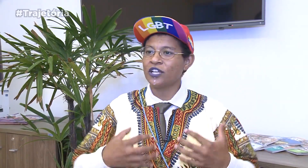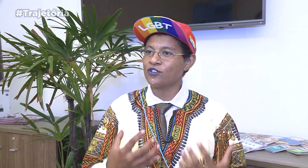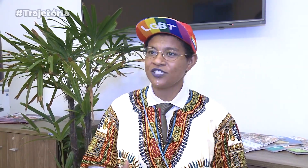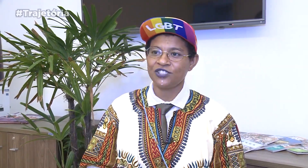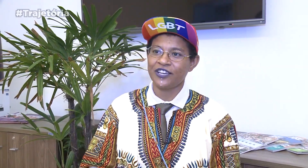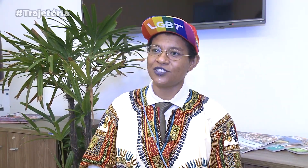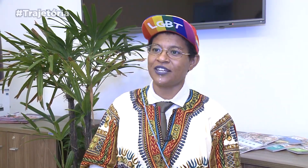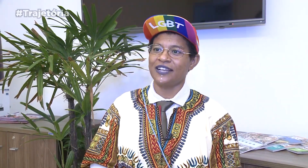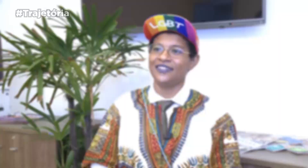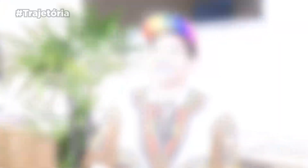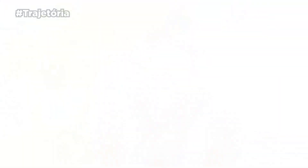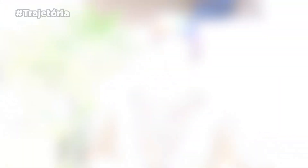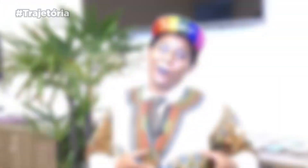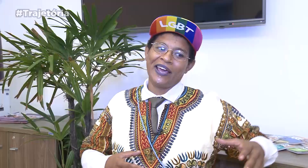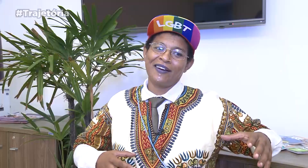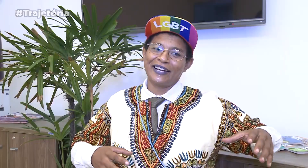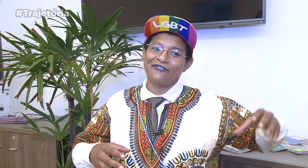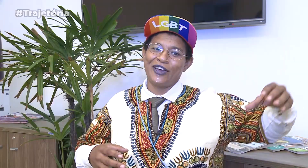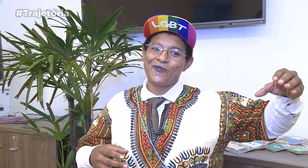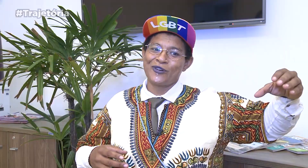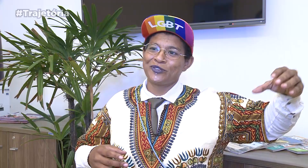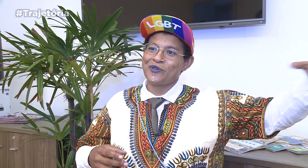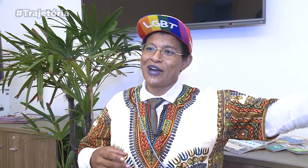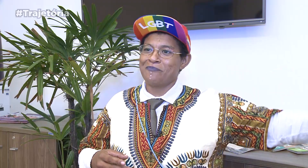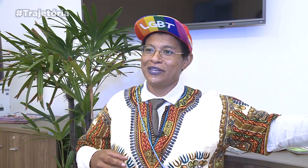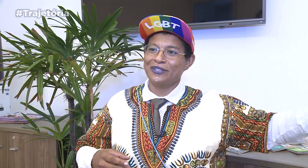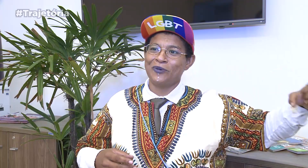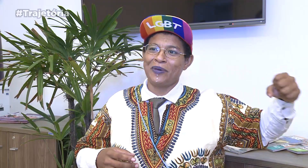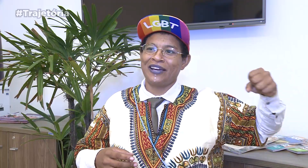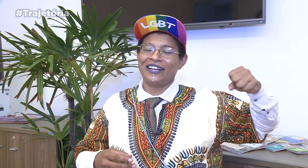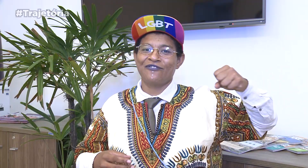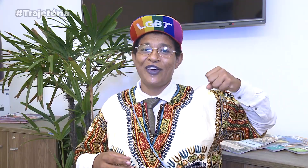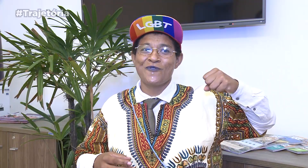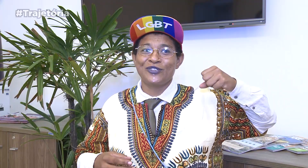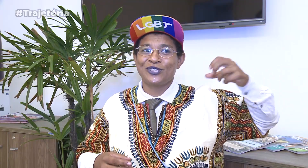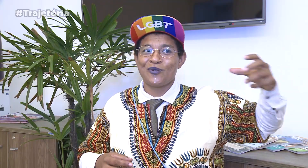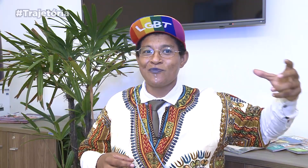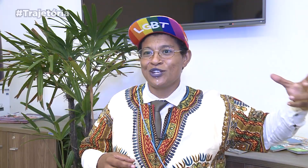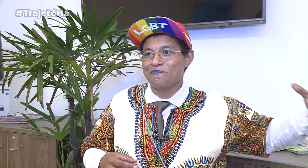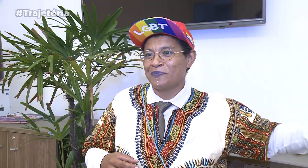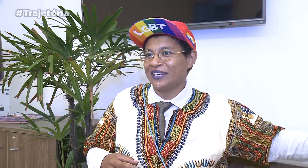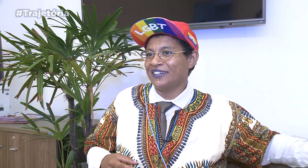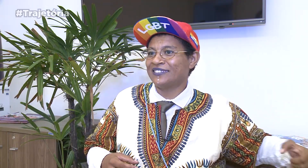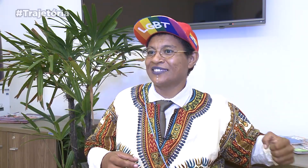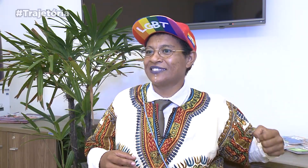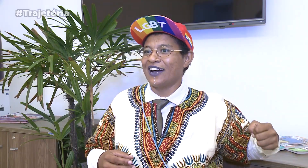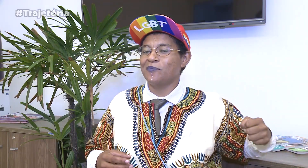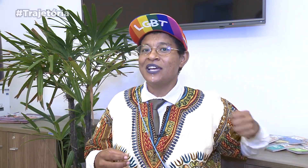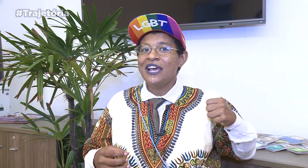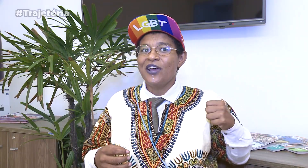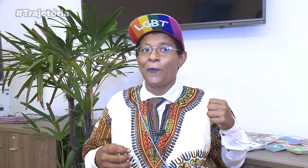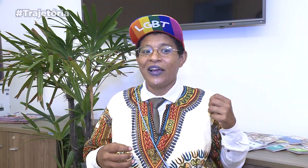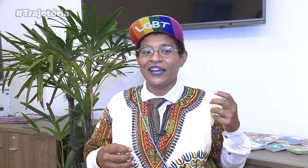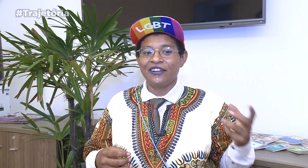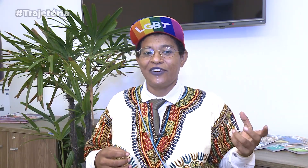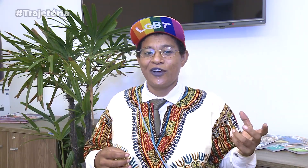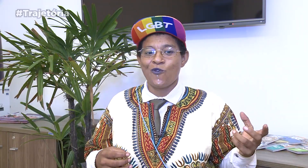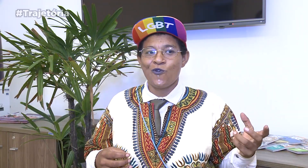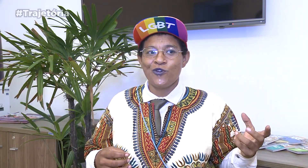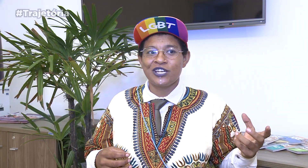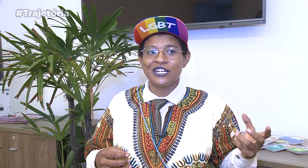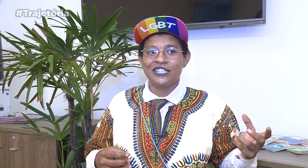mas toda a nossa estética lá dentro. Eu pego aquela vergonha do meu cabelo, eu pego aquela vergonha de ser uma menina preta, sabe? Eu pego